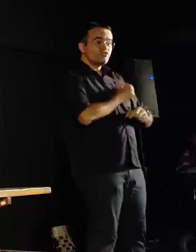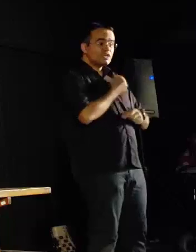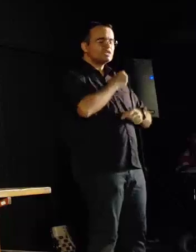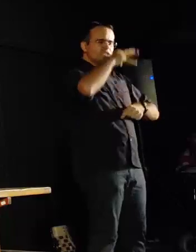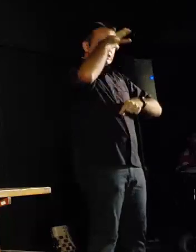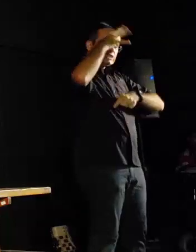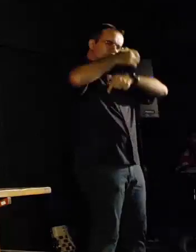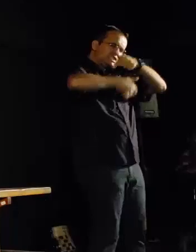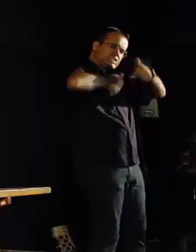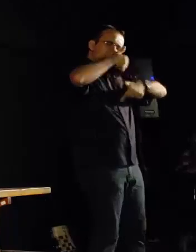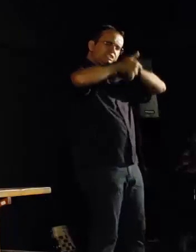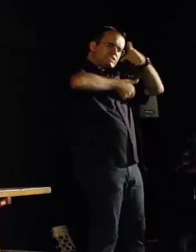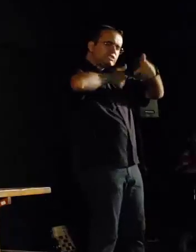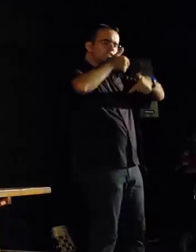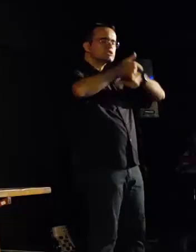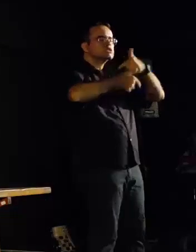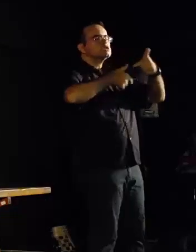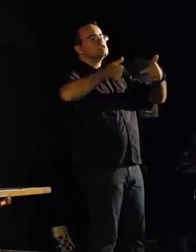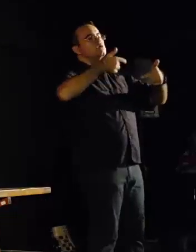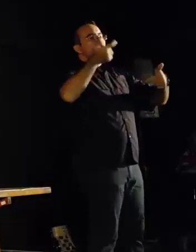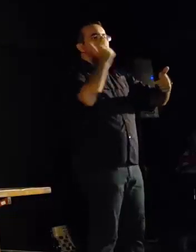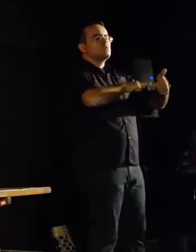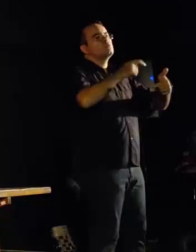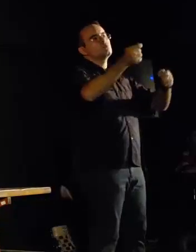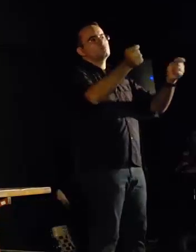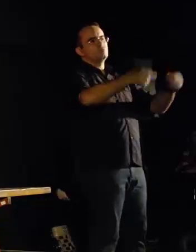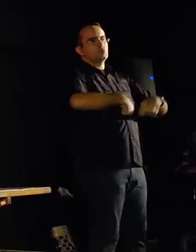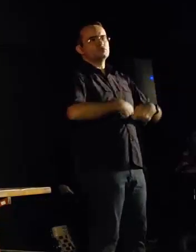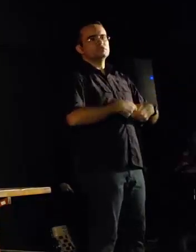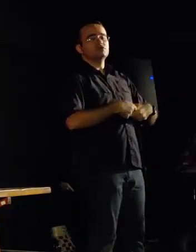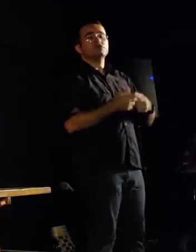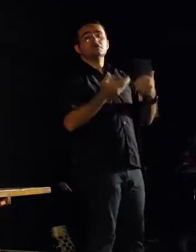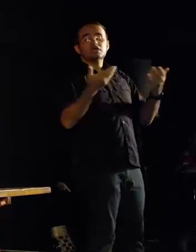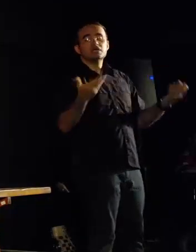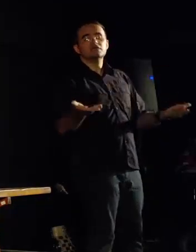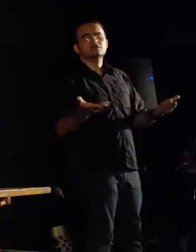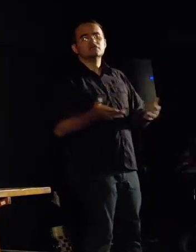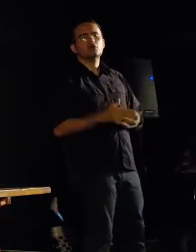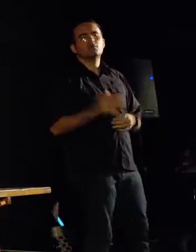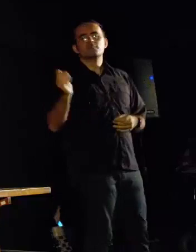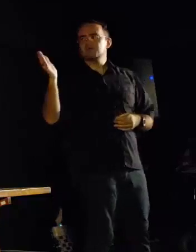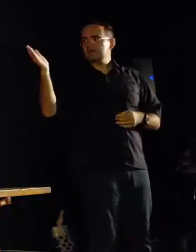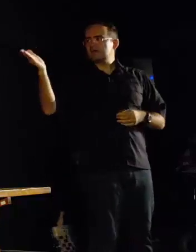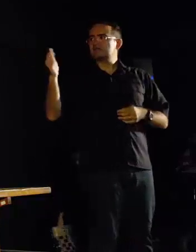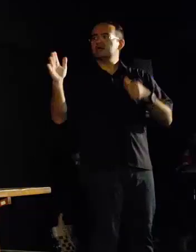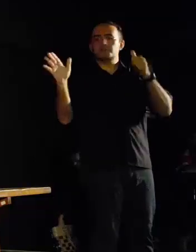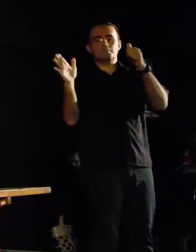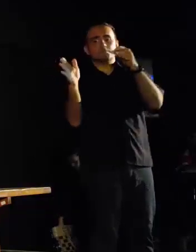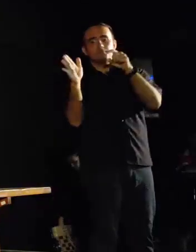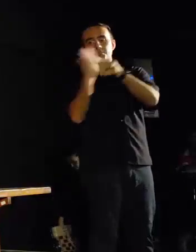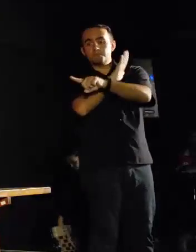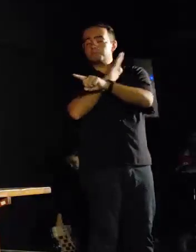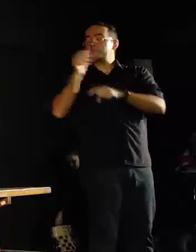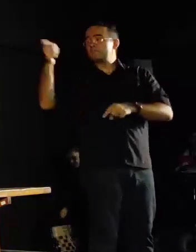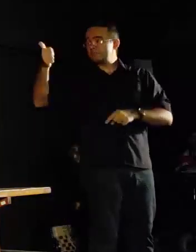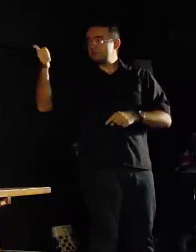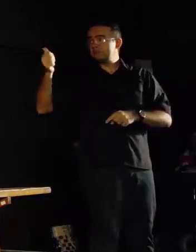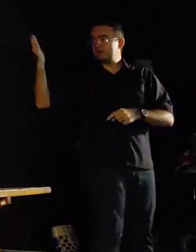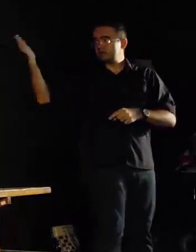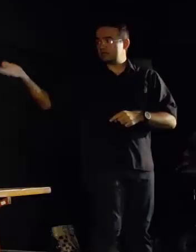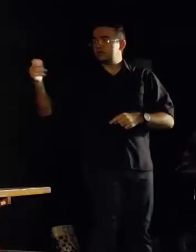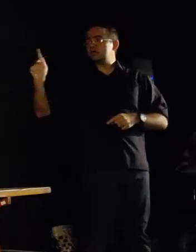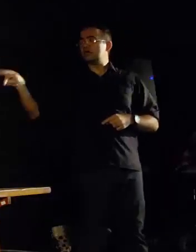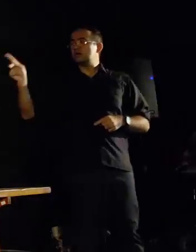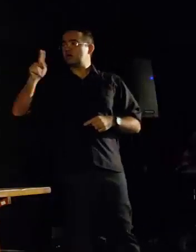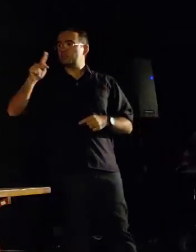soou impossível. Então me parece que a minha questão, e aqui eu me ponho como primeira perguntadora, professor, é como